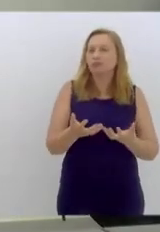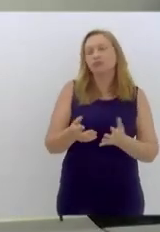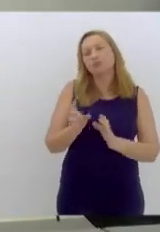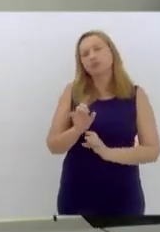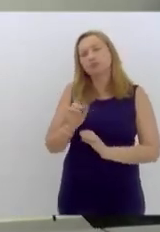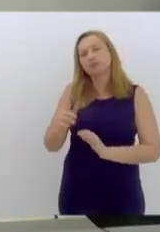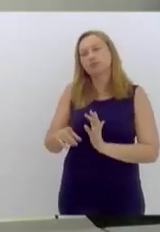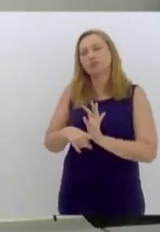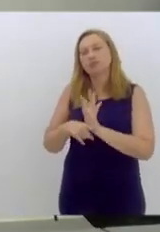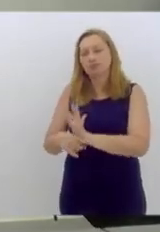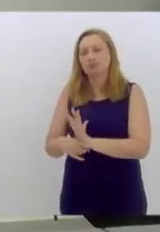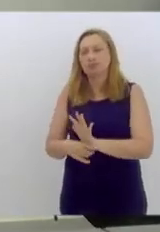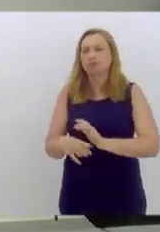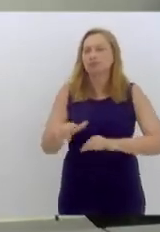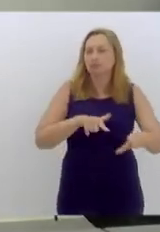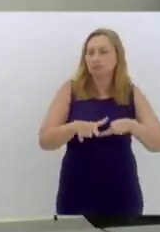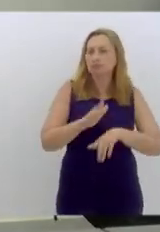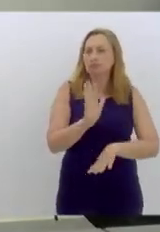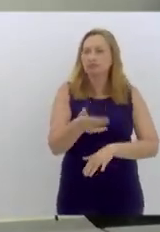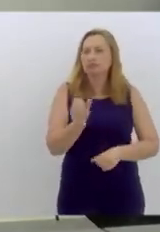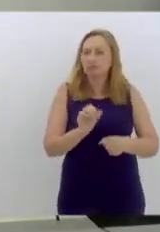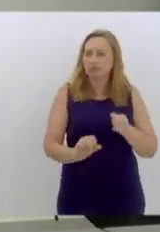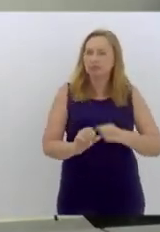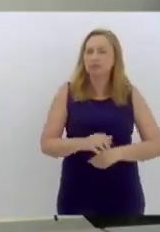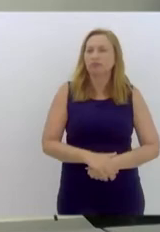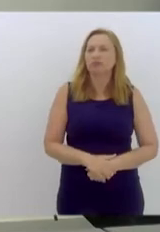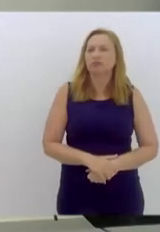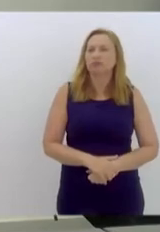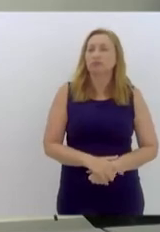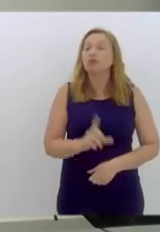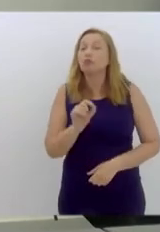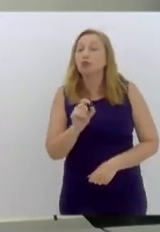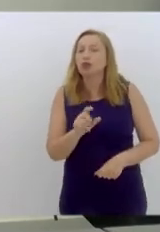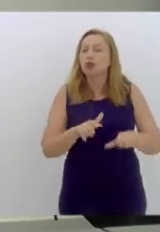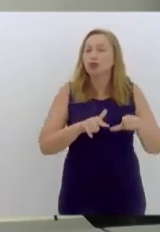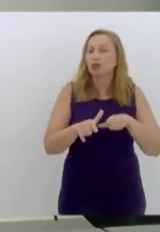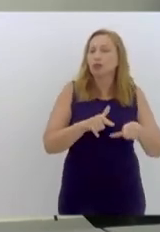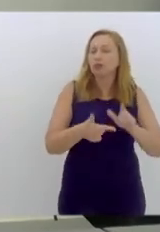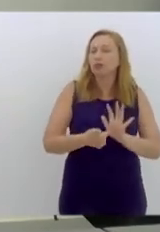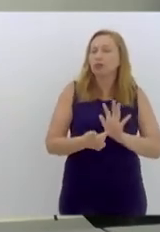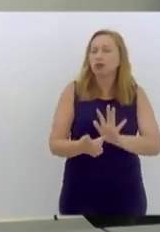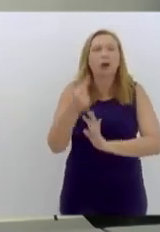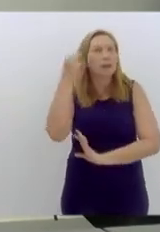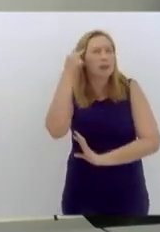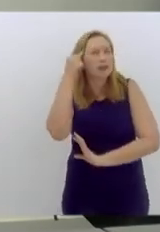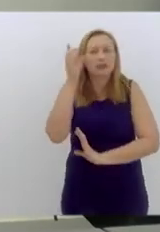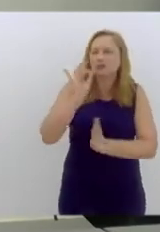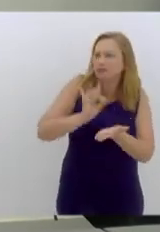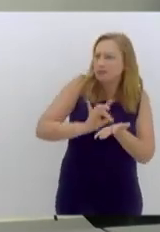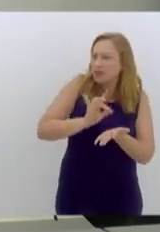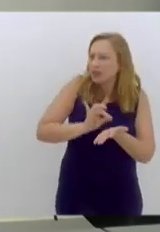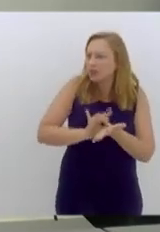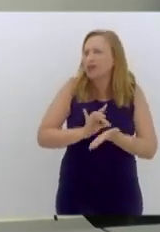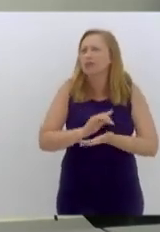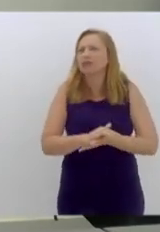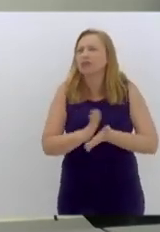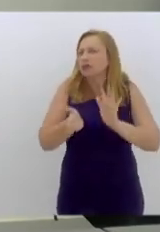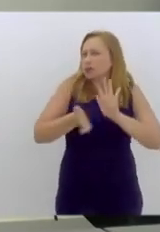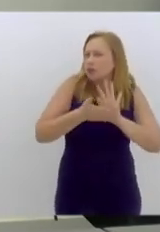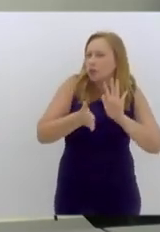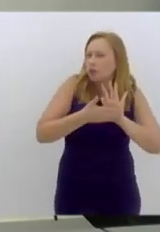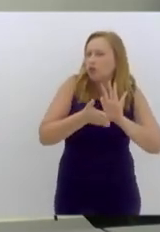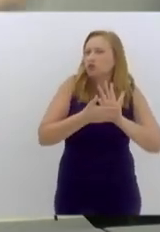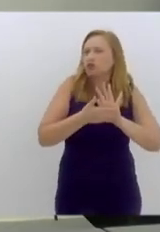dos trabalhos que a gente tem feito, o que esses trabalhos mostraram, pensando realmente, né, em propostas